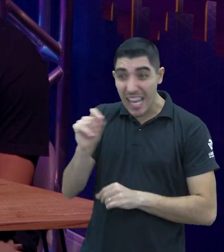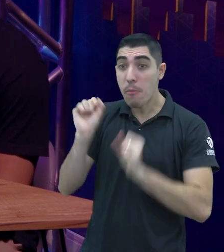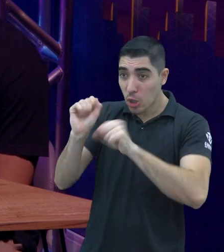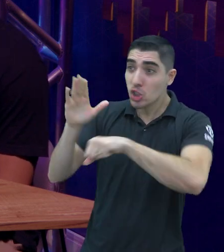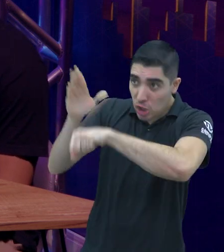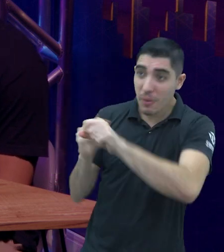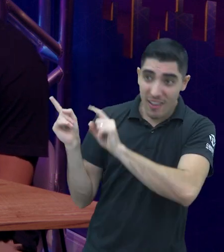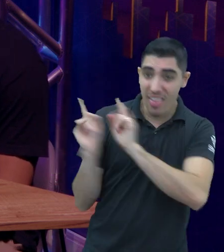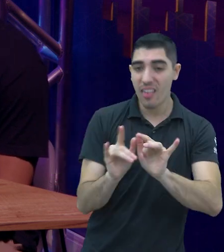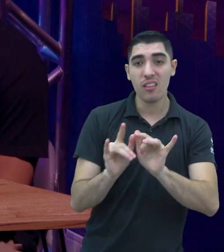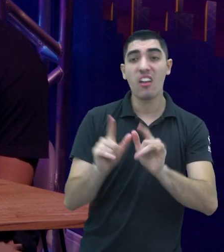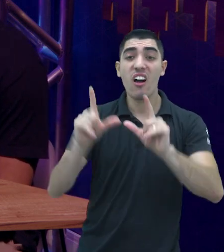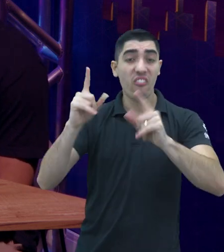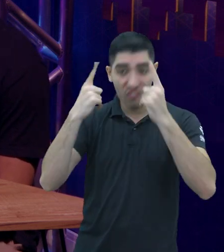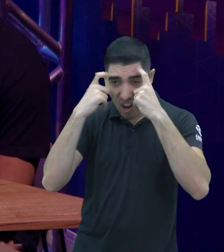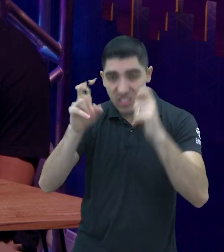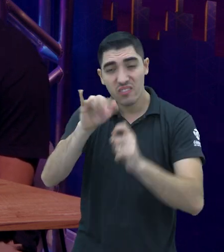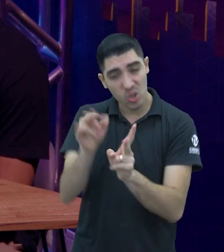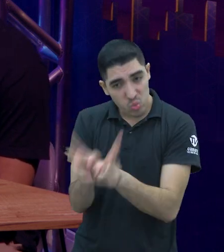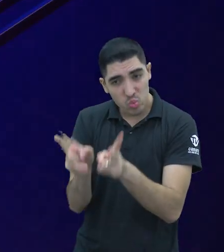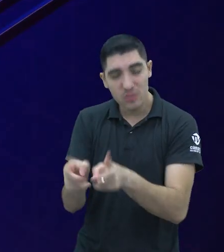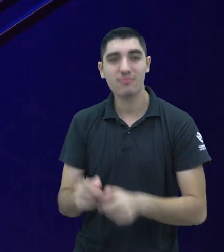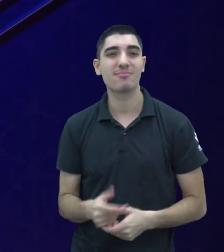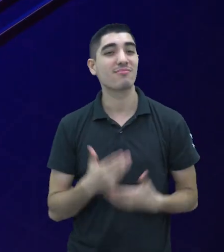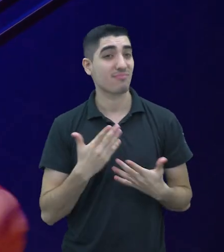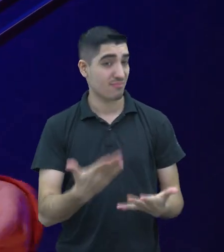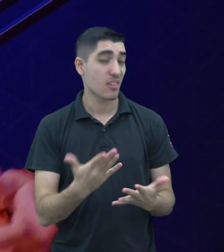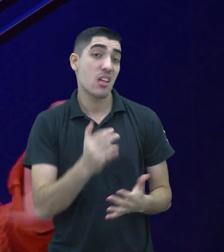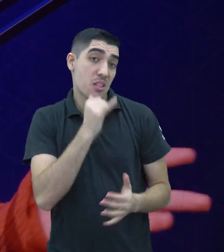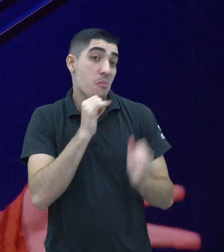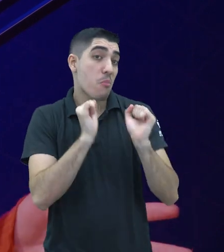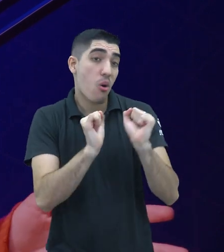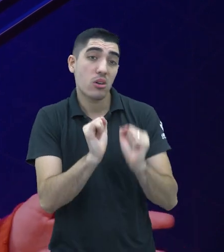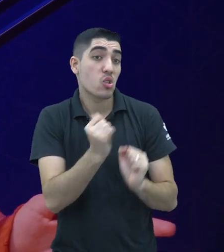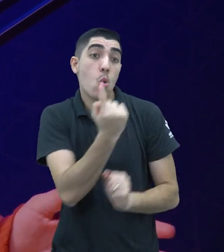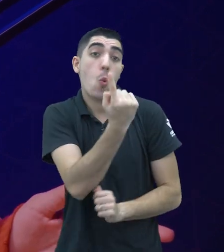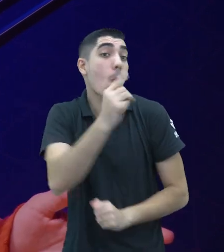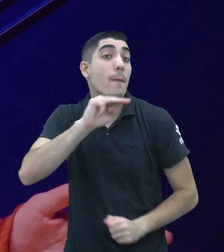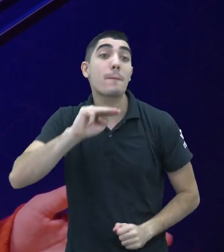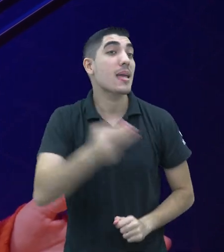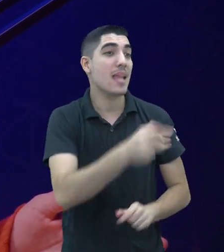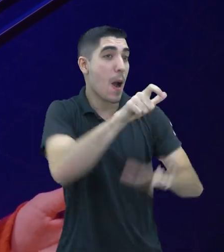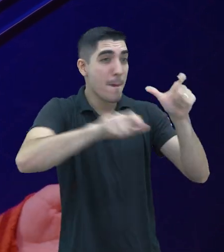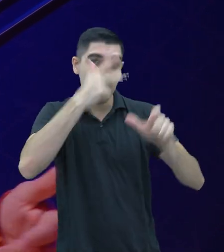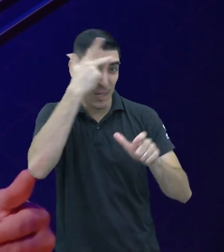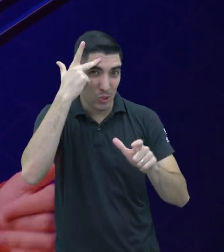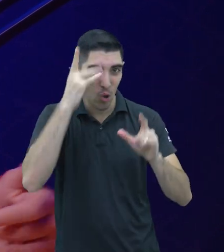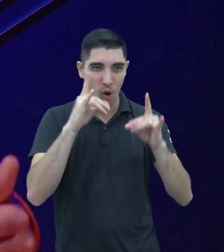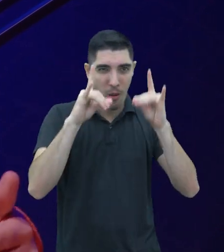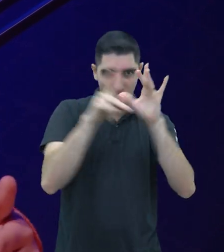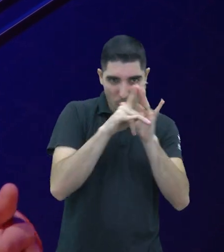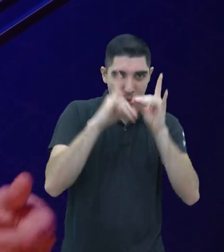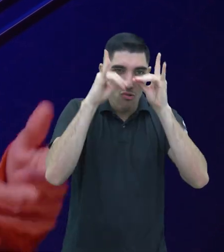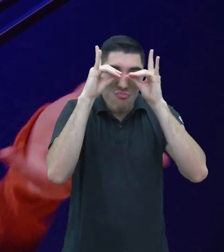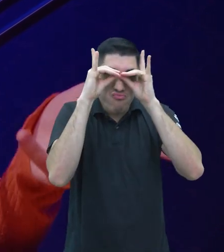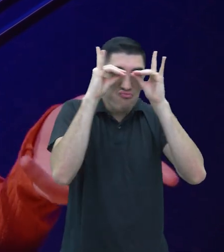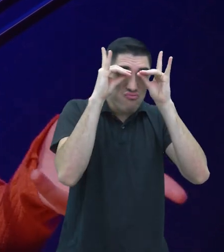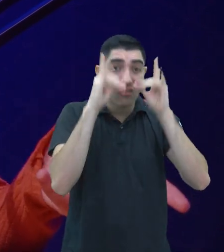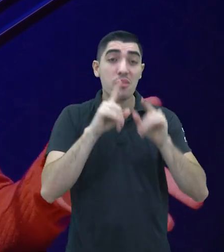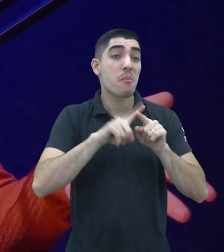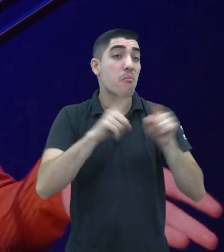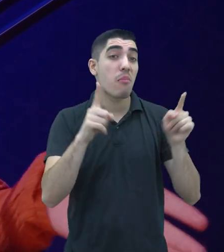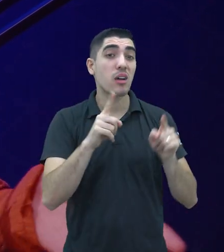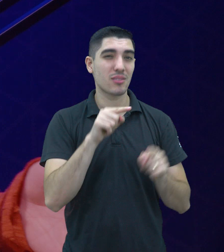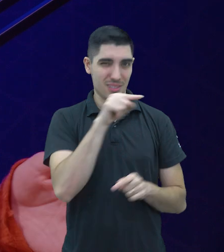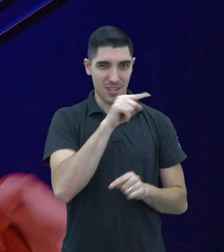conta essa desigualdade social. Poderia ter 1 milhão de Batmans, mas se, por exemplo, a verba no filme